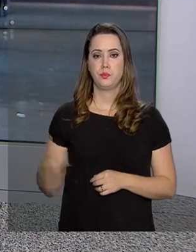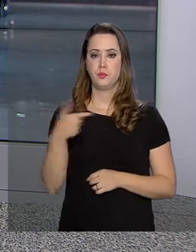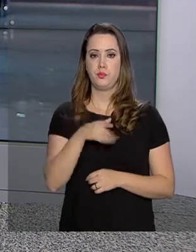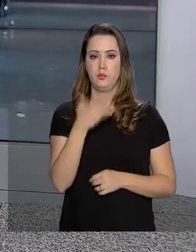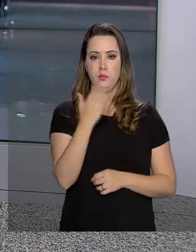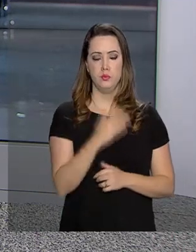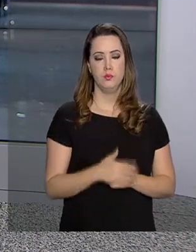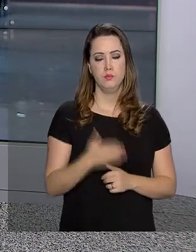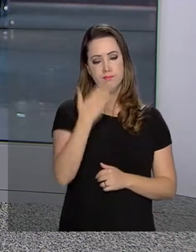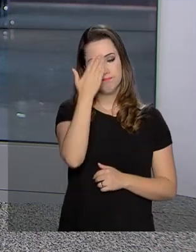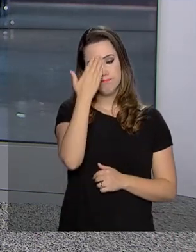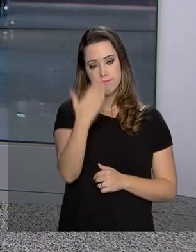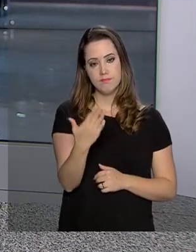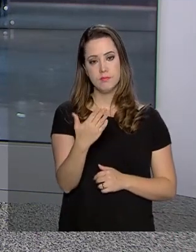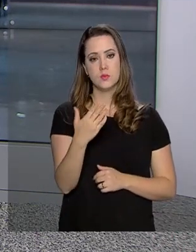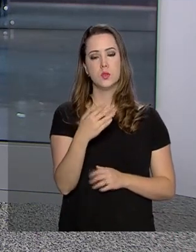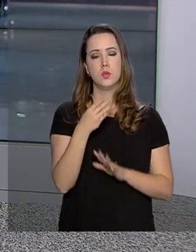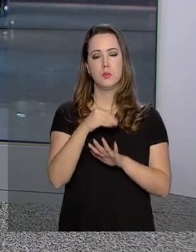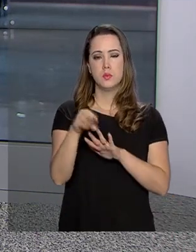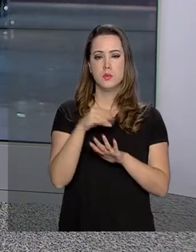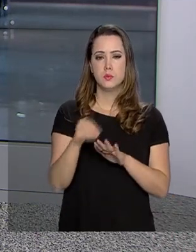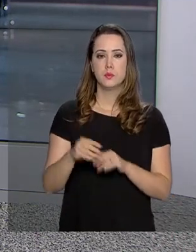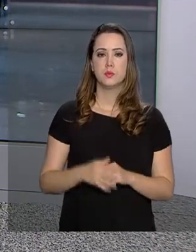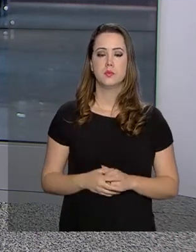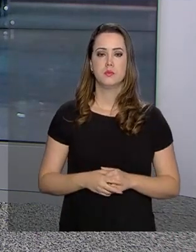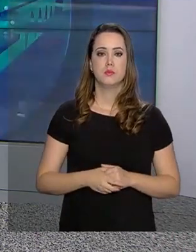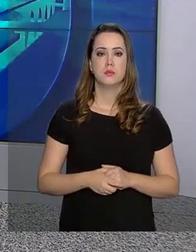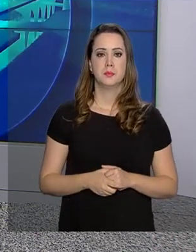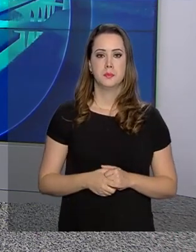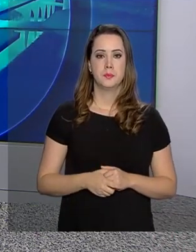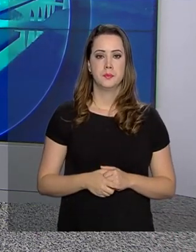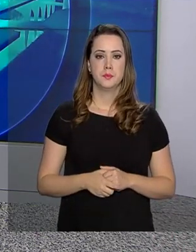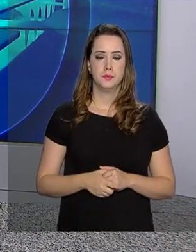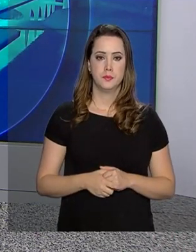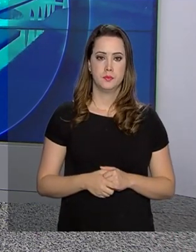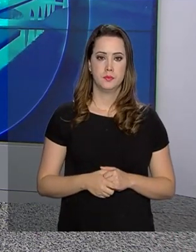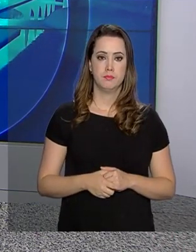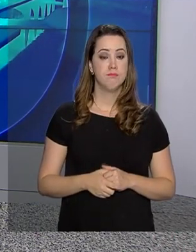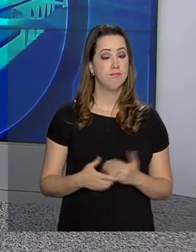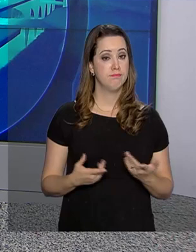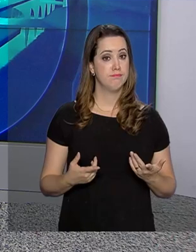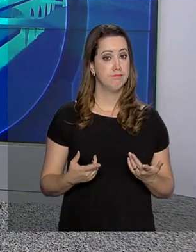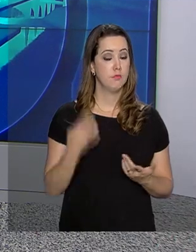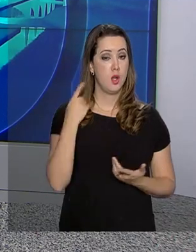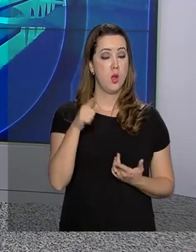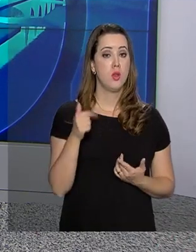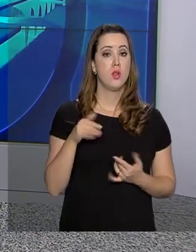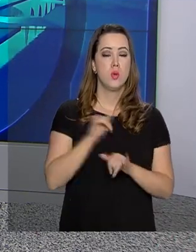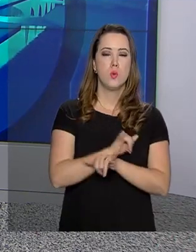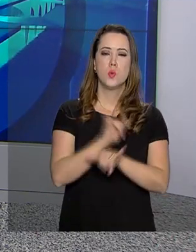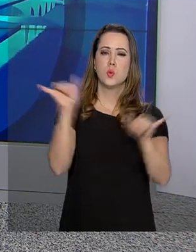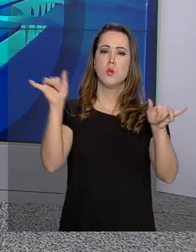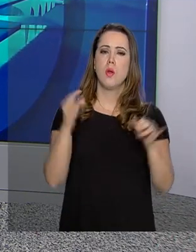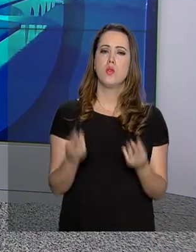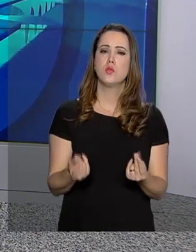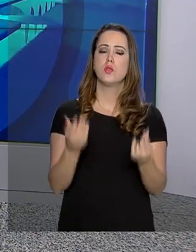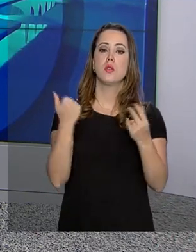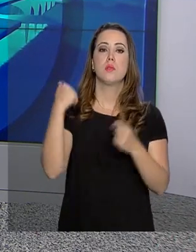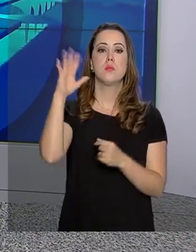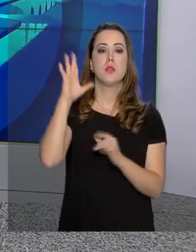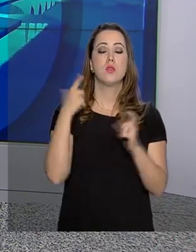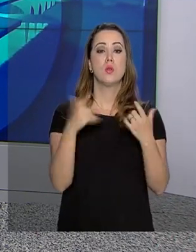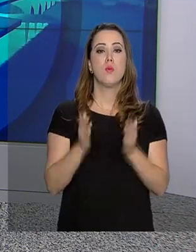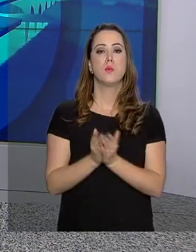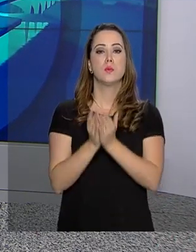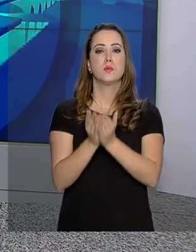Alessandra muito obrigada Pablo pelas informações e além dos aeroportos mais investimento nos